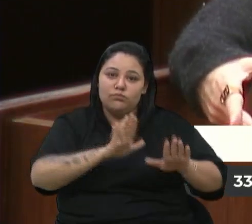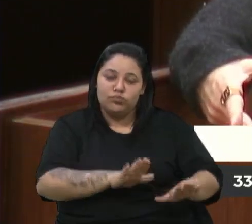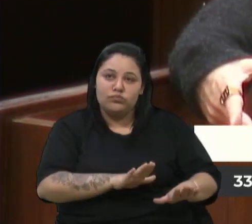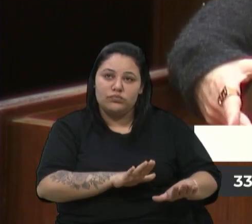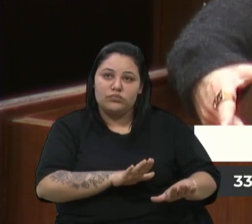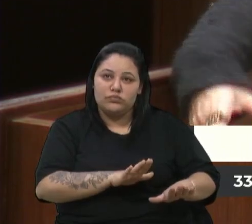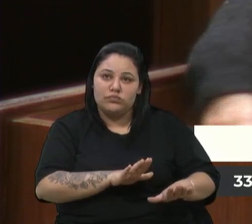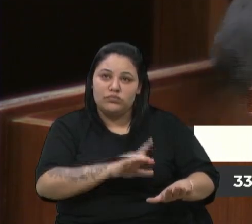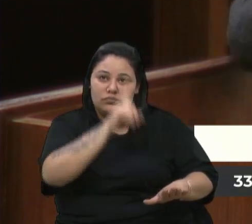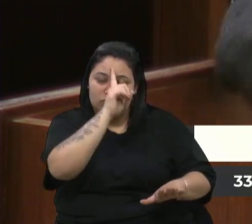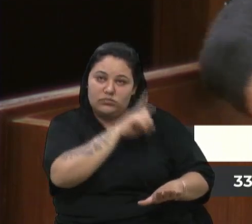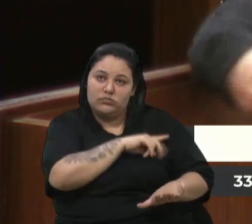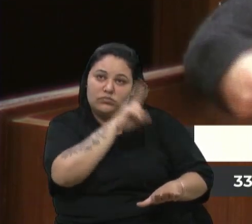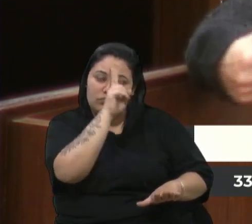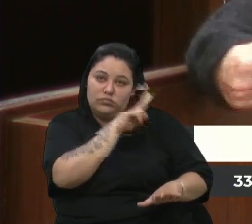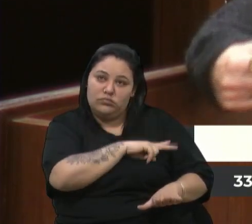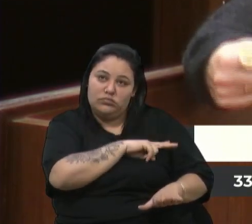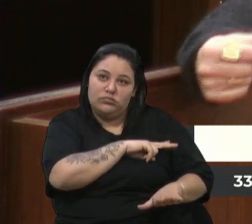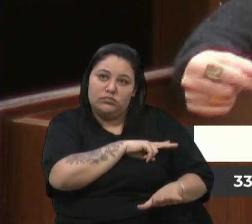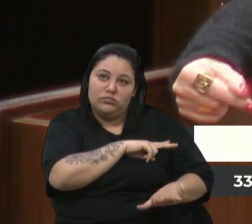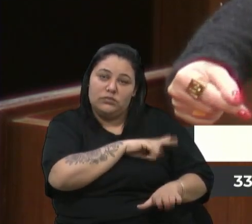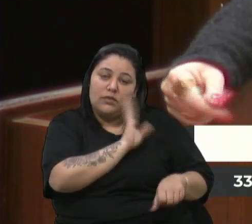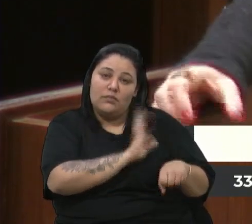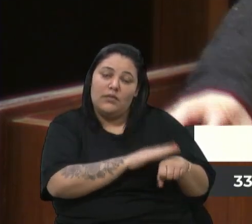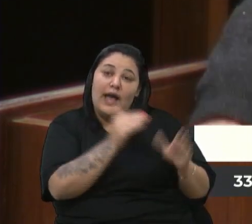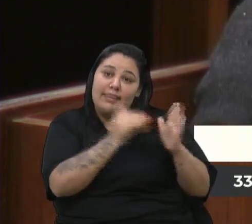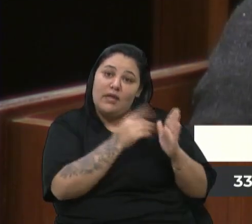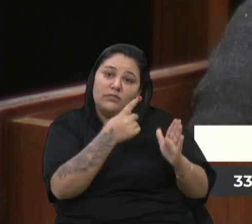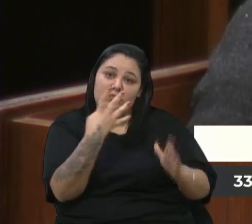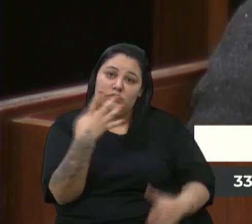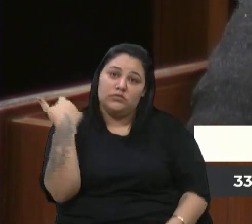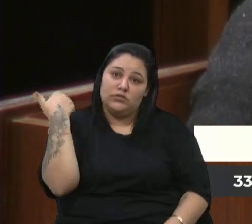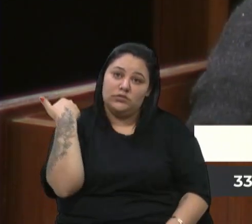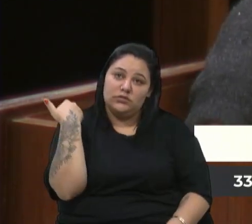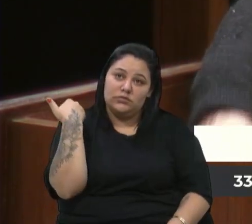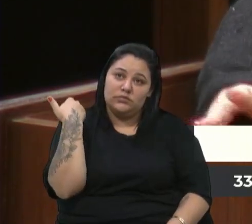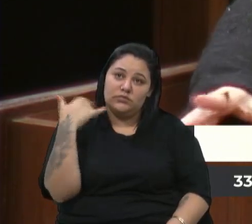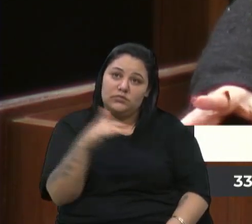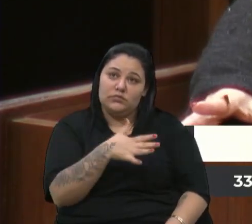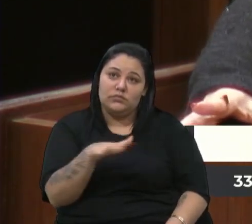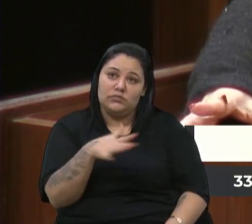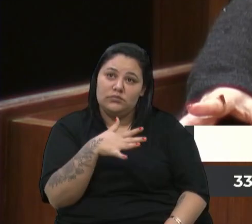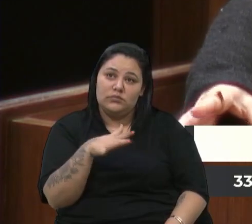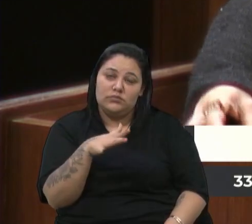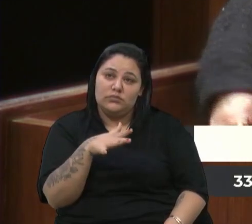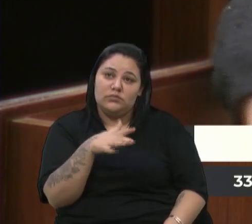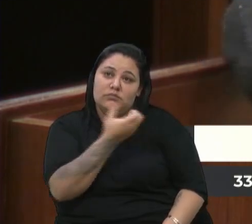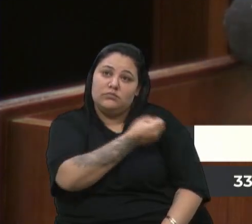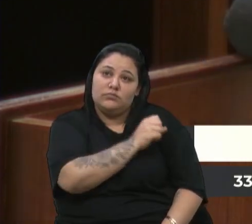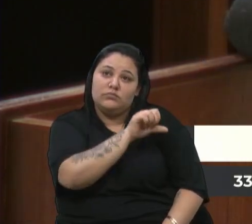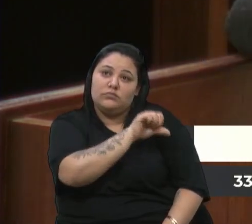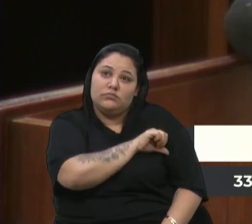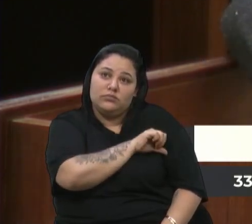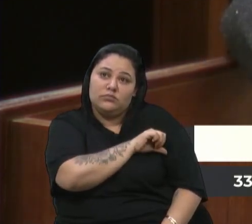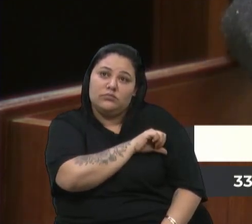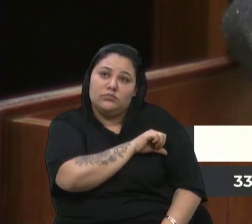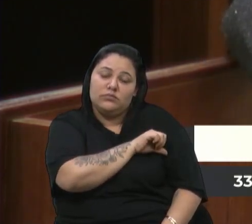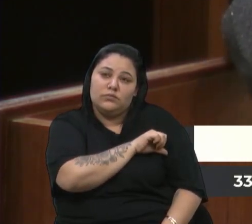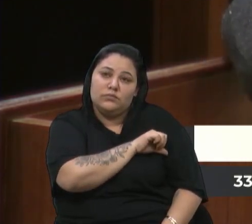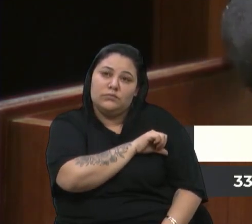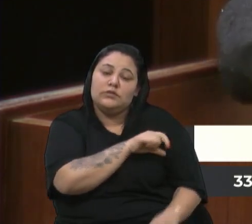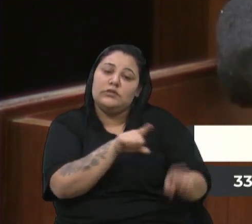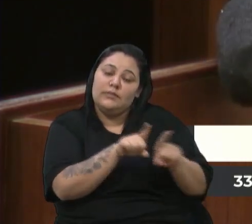14 anos. Mais de 30 mil está no ensino médio. Isso significa que tem um